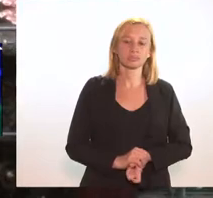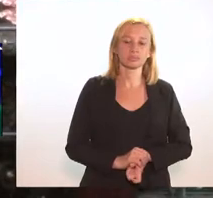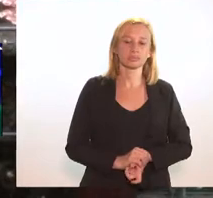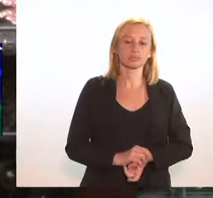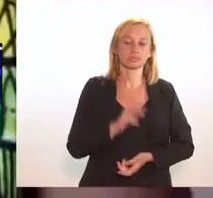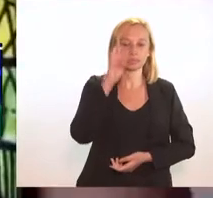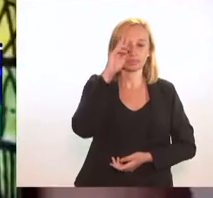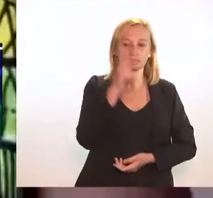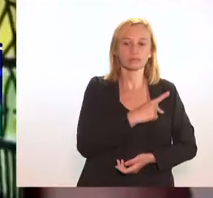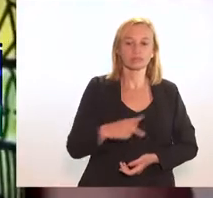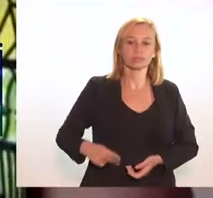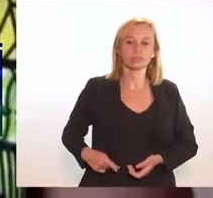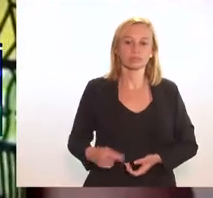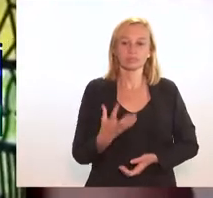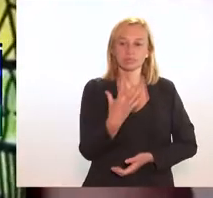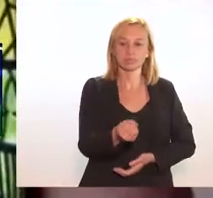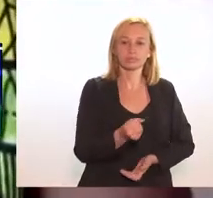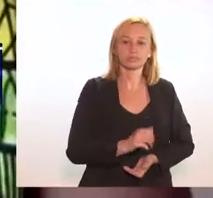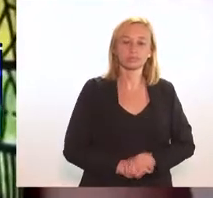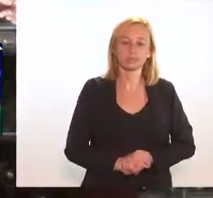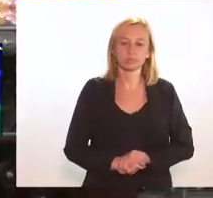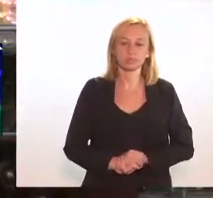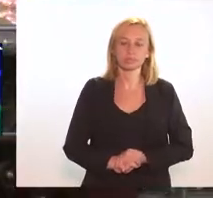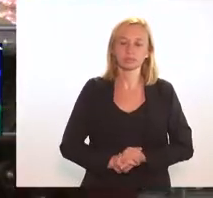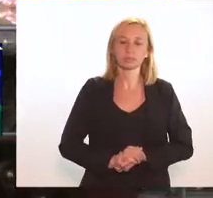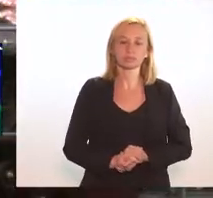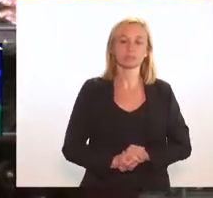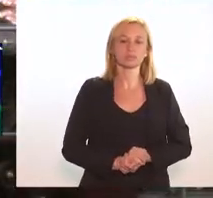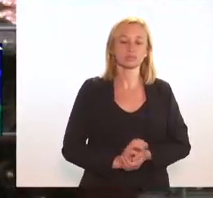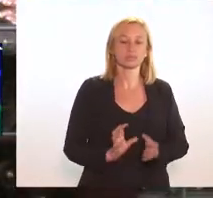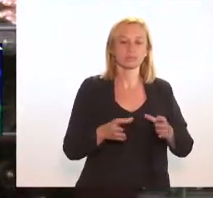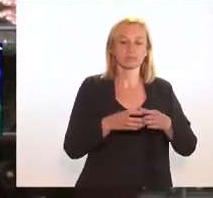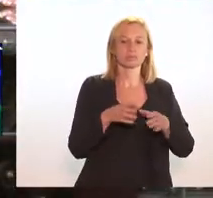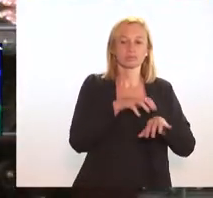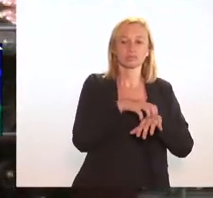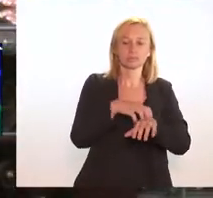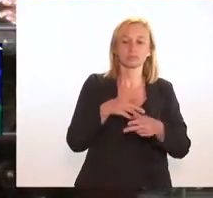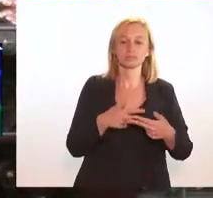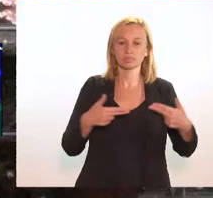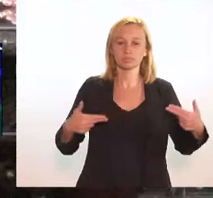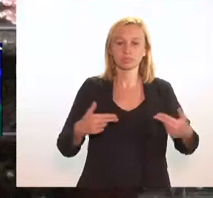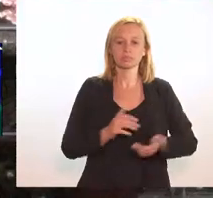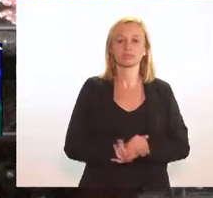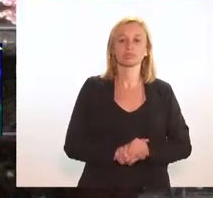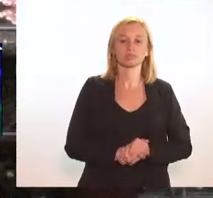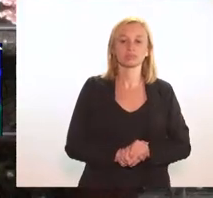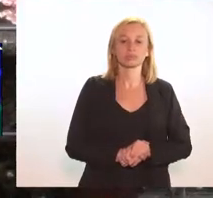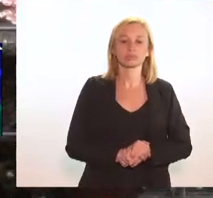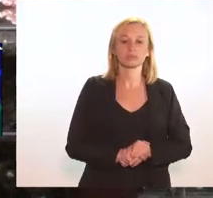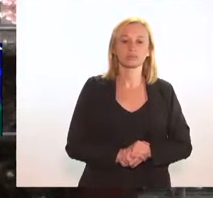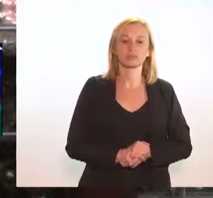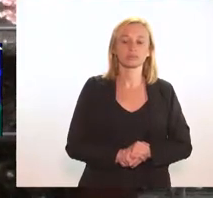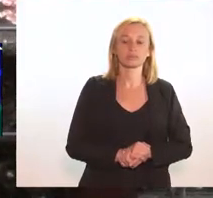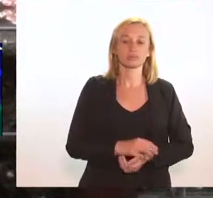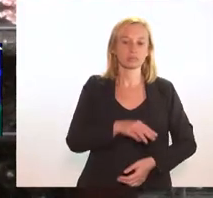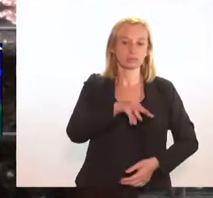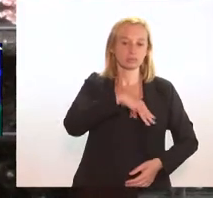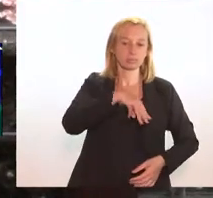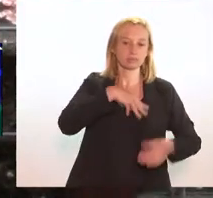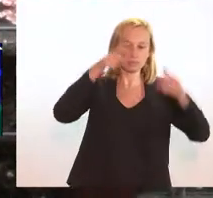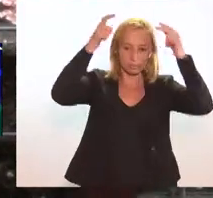Senhor presidente, parecer favorável. Pela Comissão de Transportes, vereador de Madureira, Dionísio